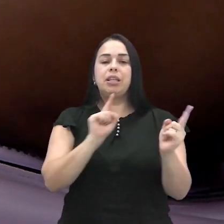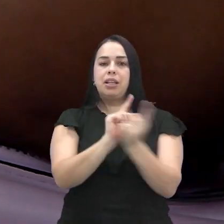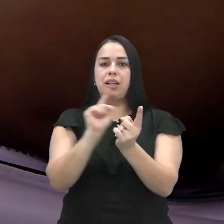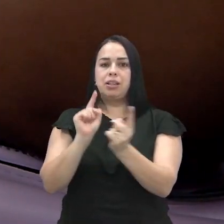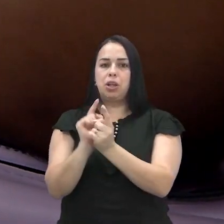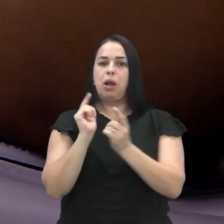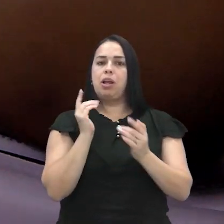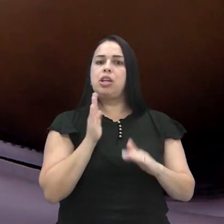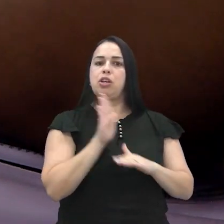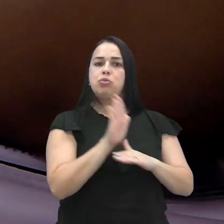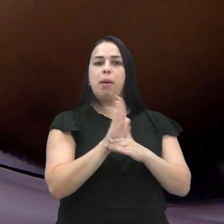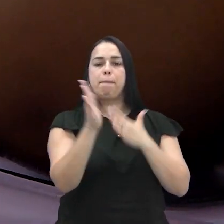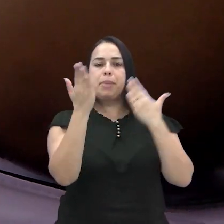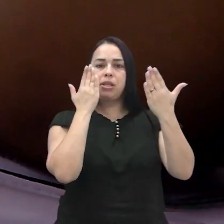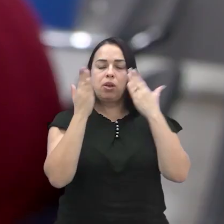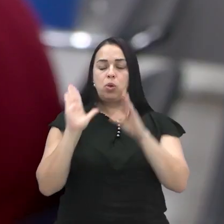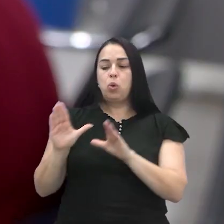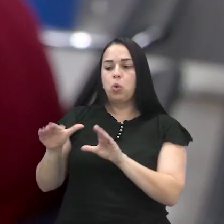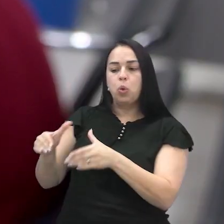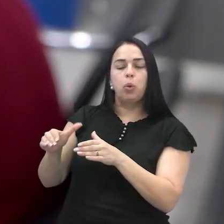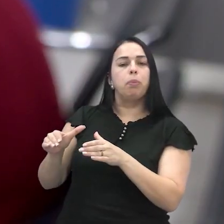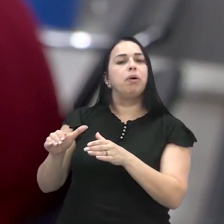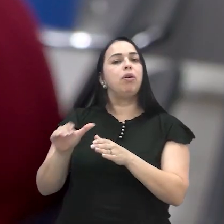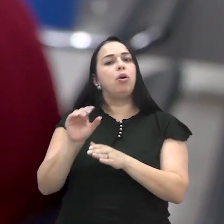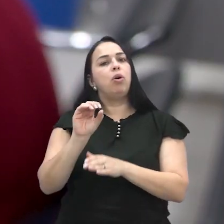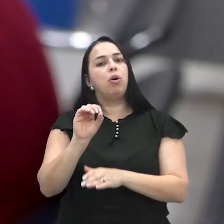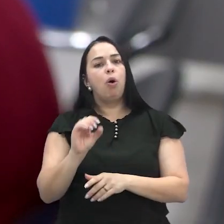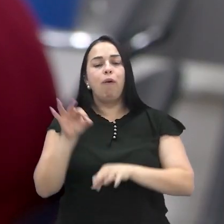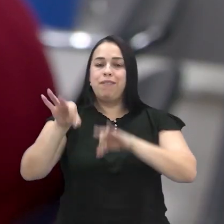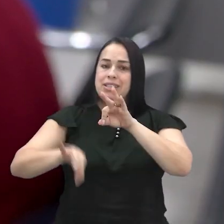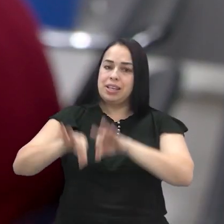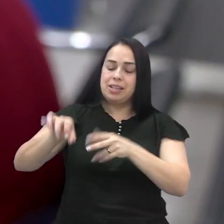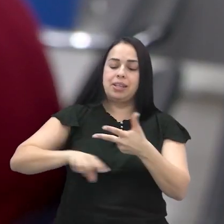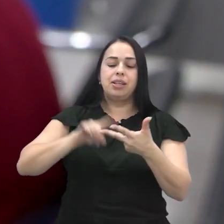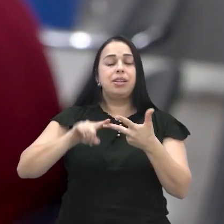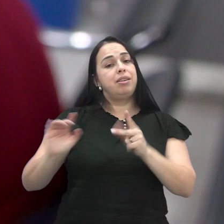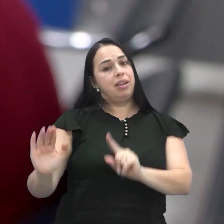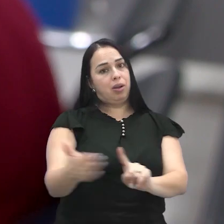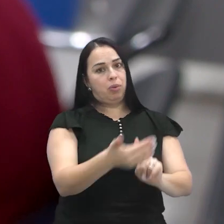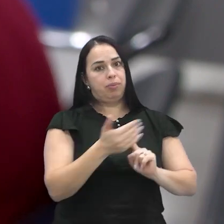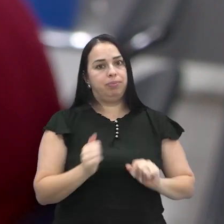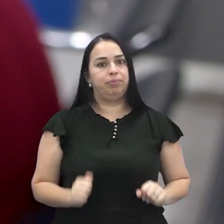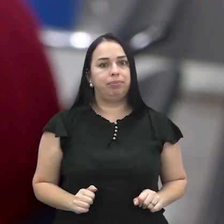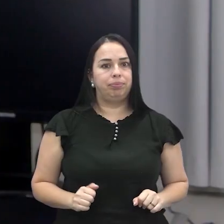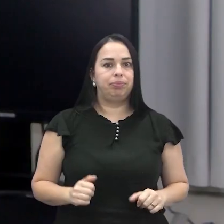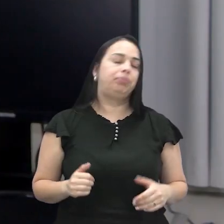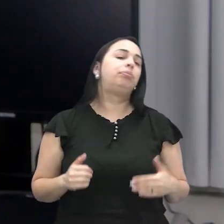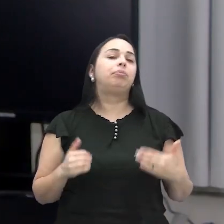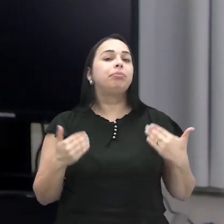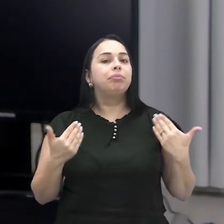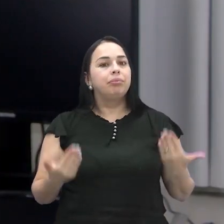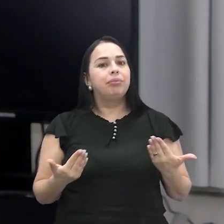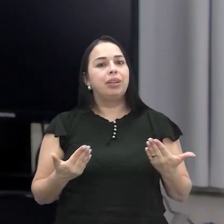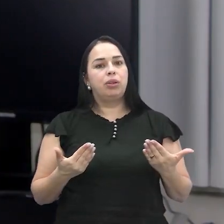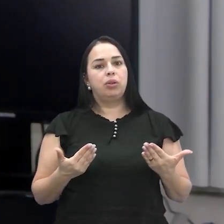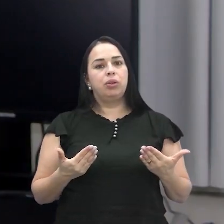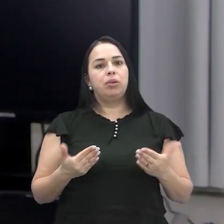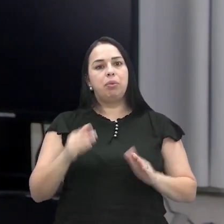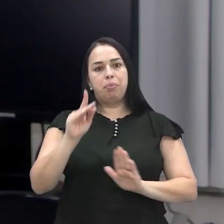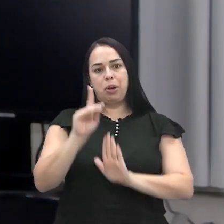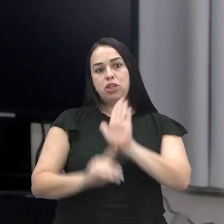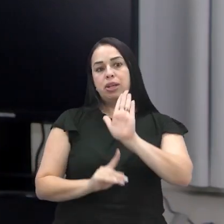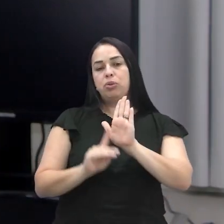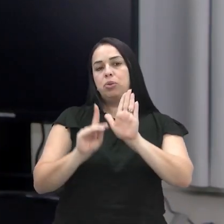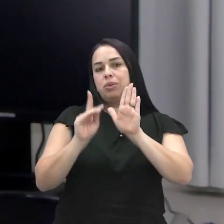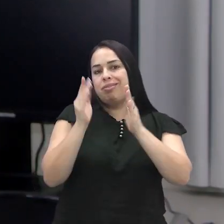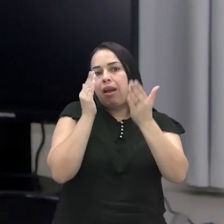realizados atendimentos psicológicos, grupos terapêuticos, oficinas e acolhimentos. O plano